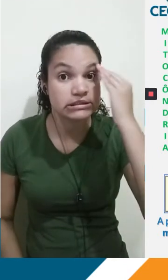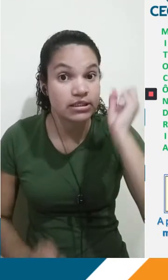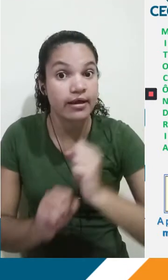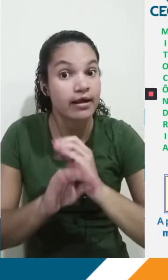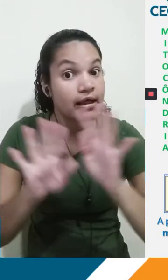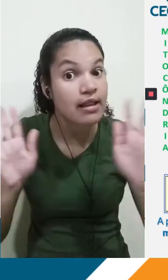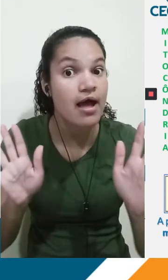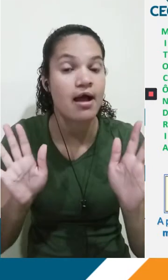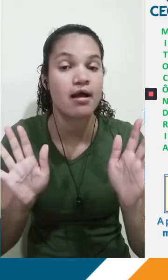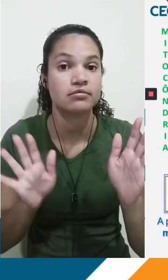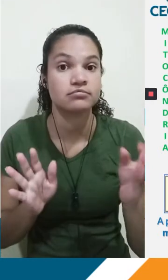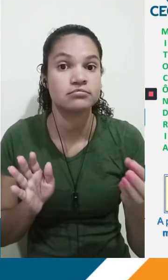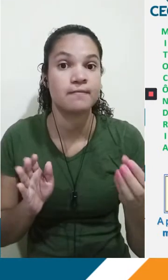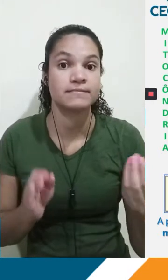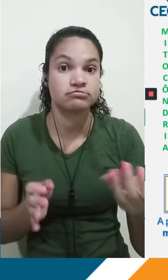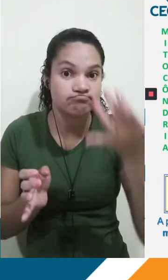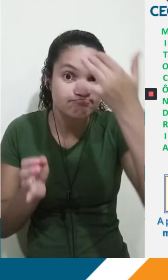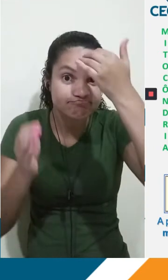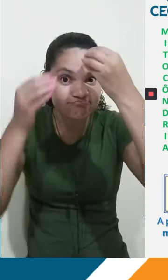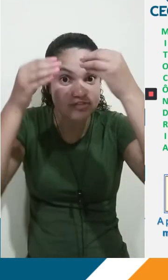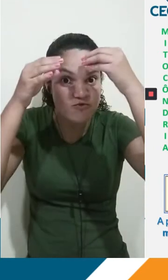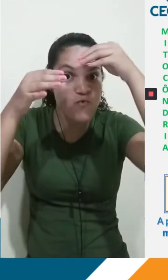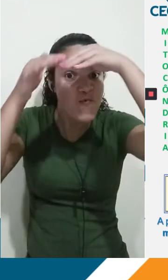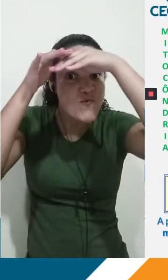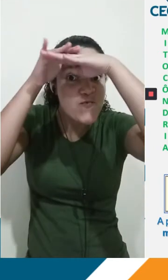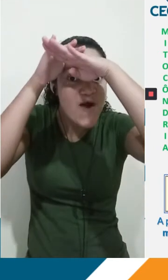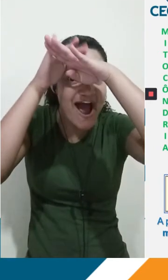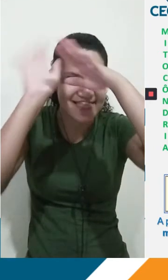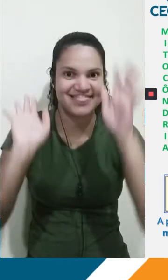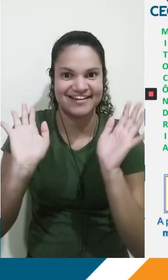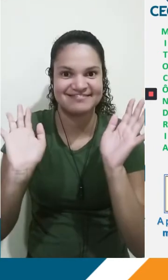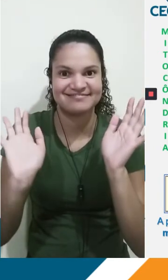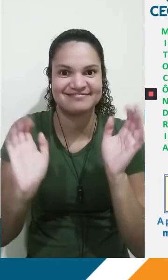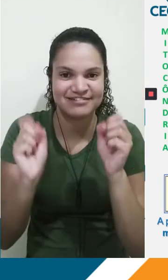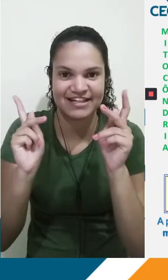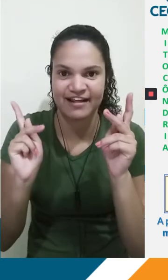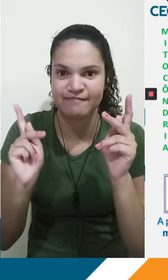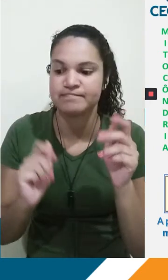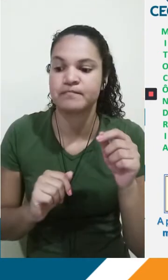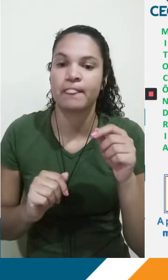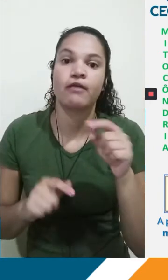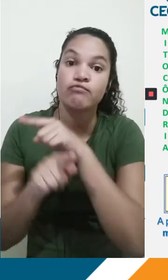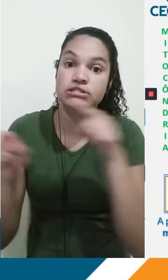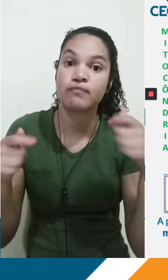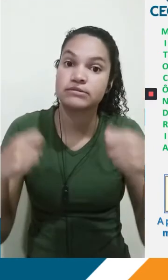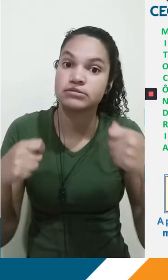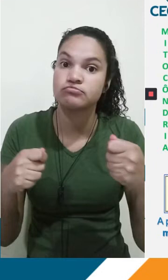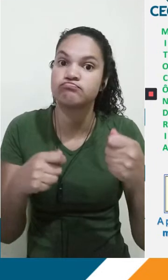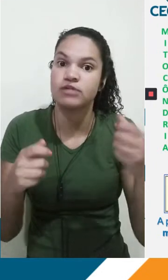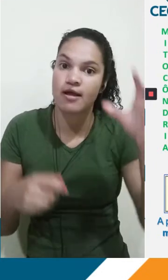Ficar, como a gente brinca, né? Tá na medula, entre aspas. Ou seja, vocês